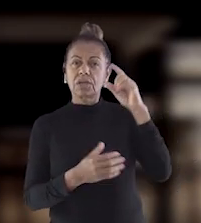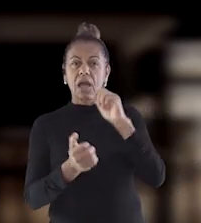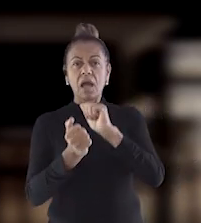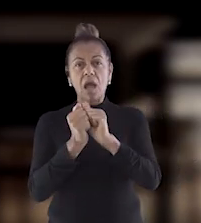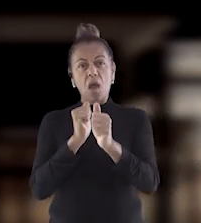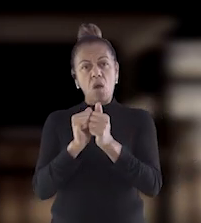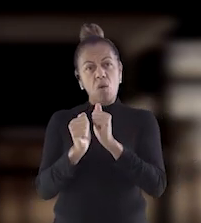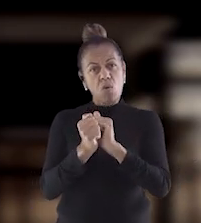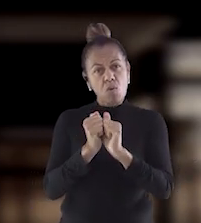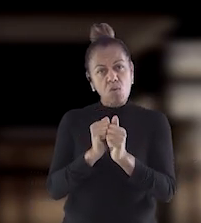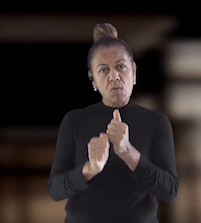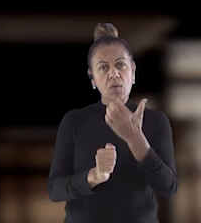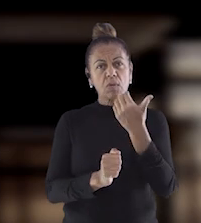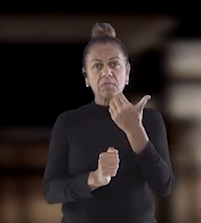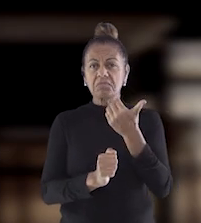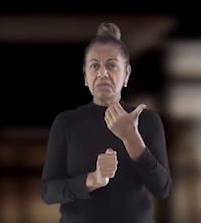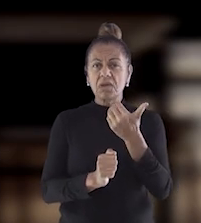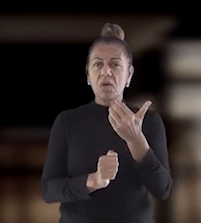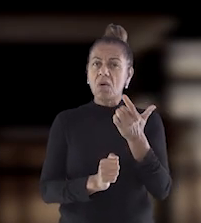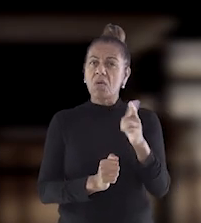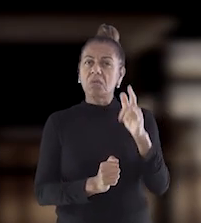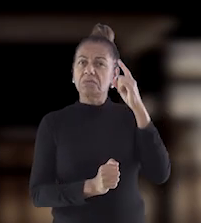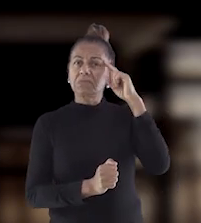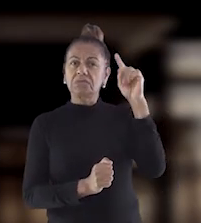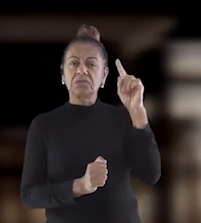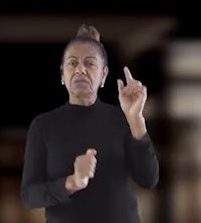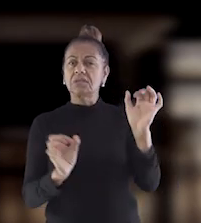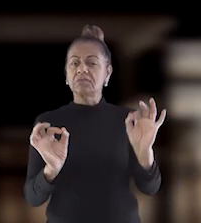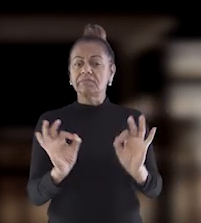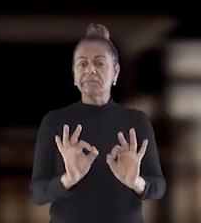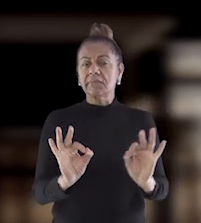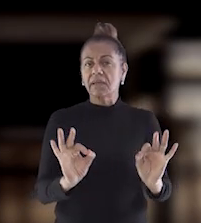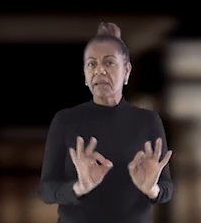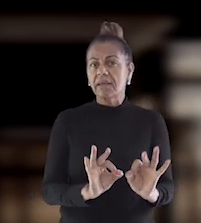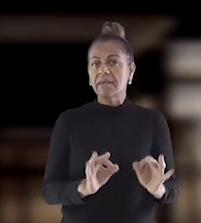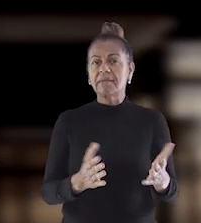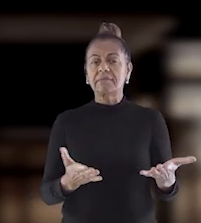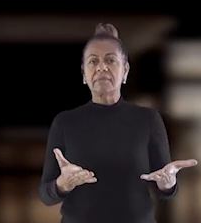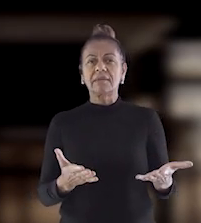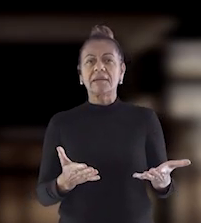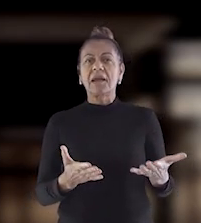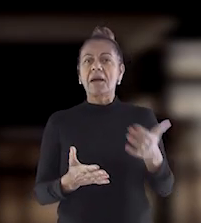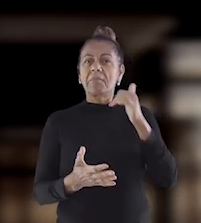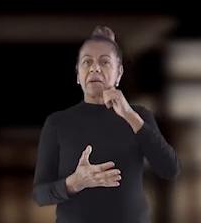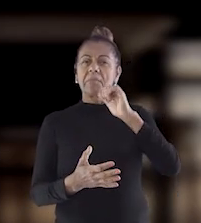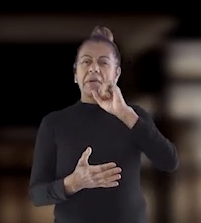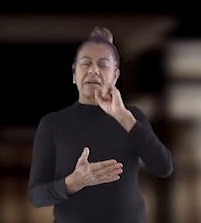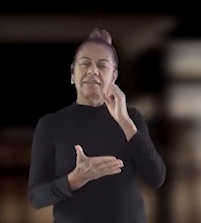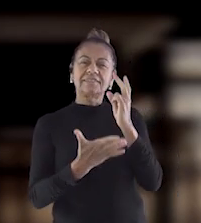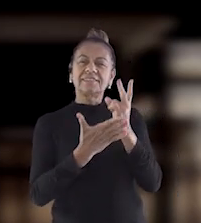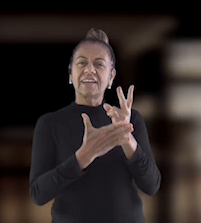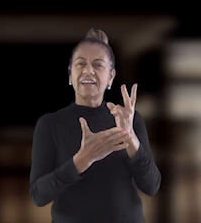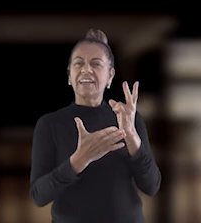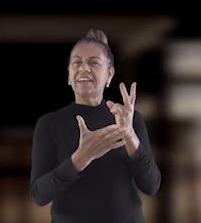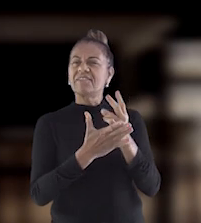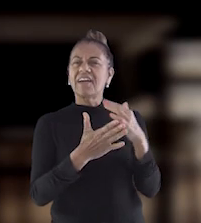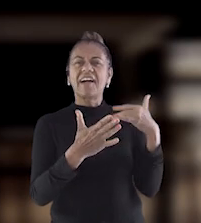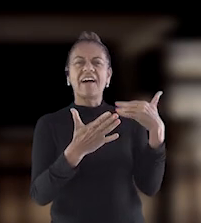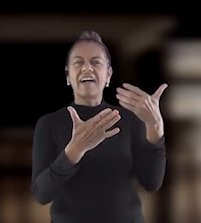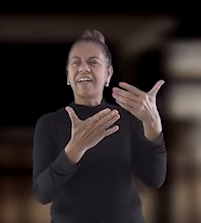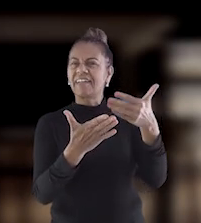um dia tinha arroz, no outro dia não tinha. Até hoje a minha mãe tem aquela tradição de fazer a polentinha